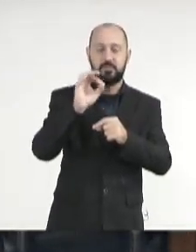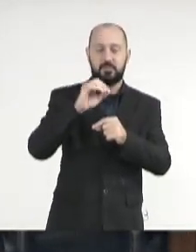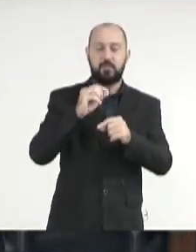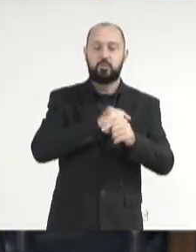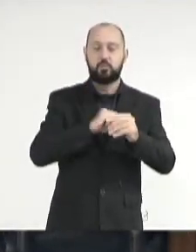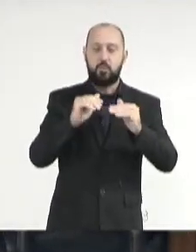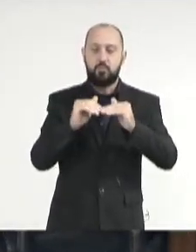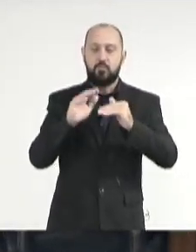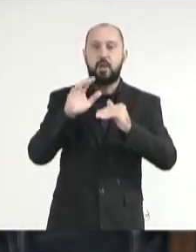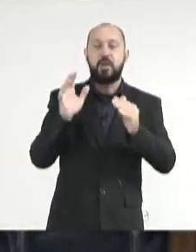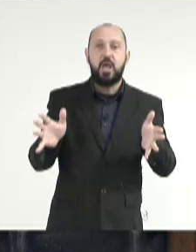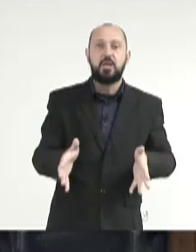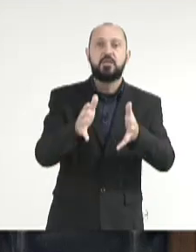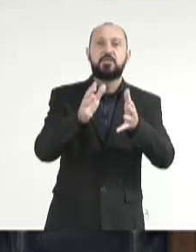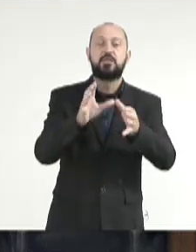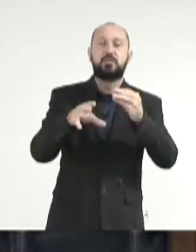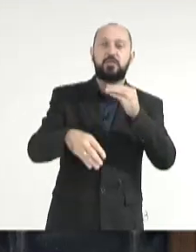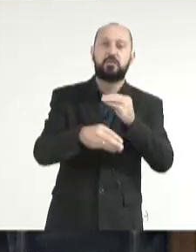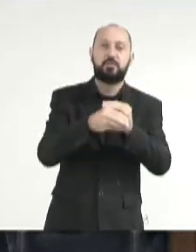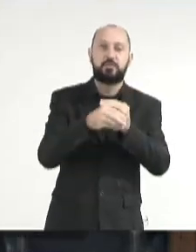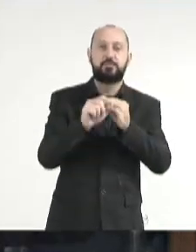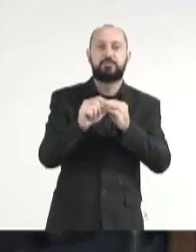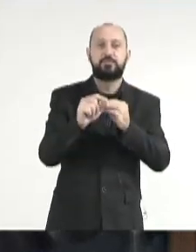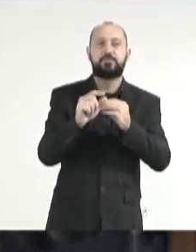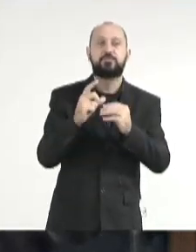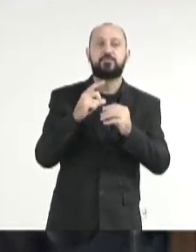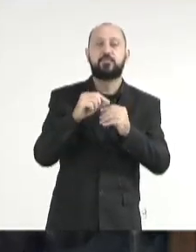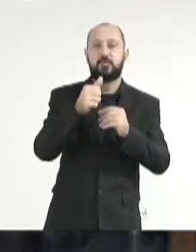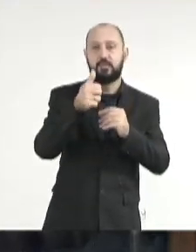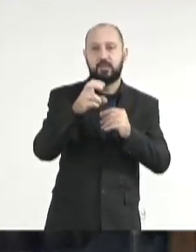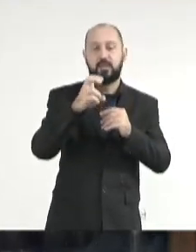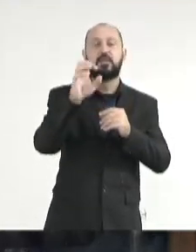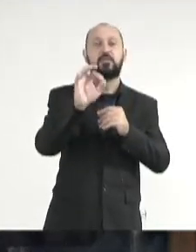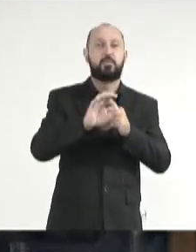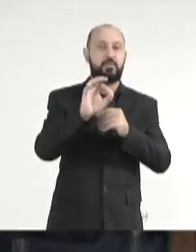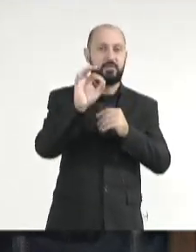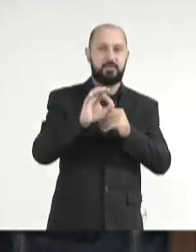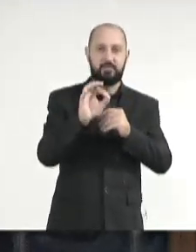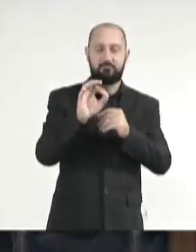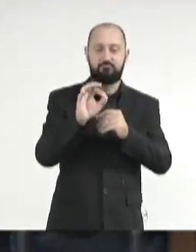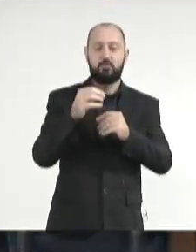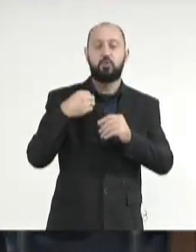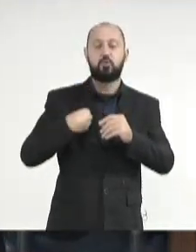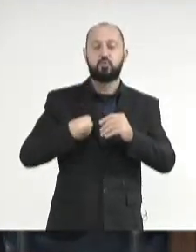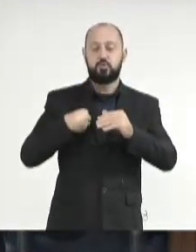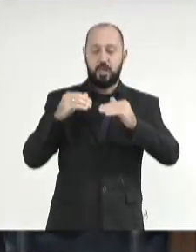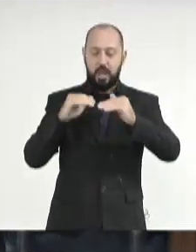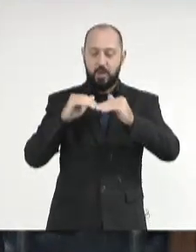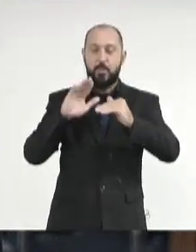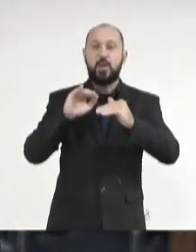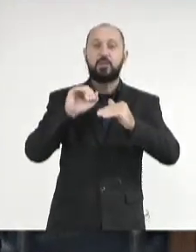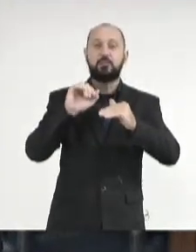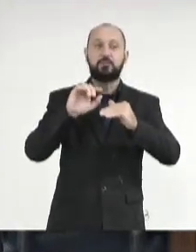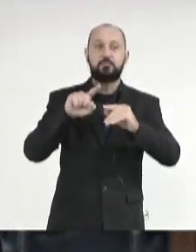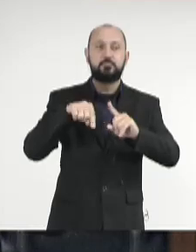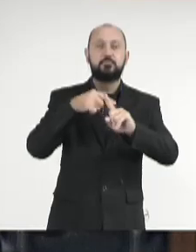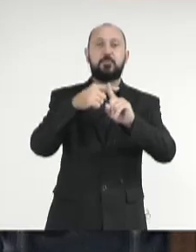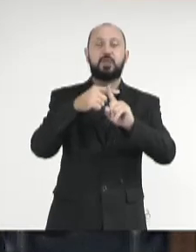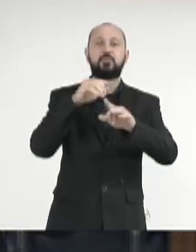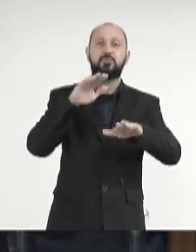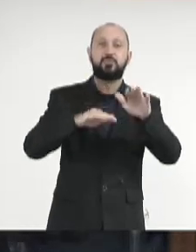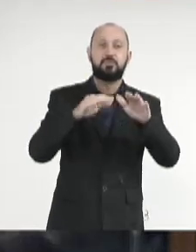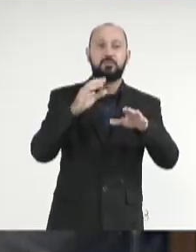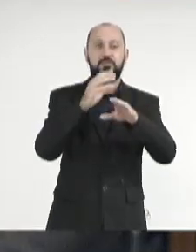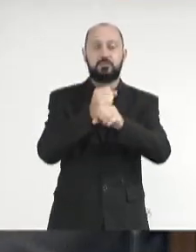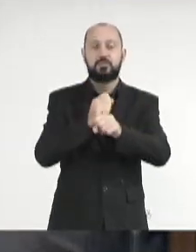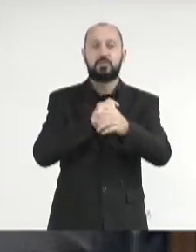mínimo, cujo incentivo será composto de um valor fixo equivalente a 15% do salário mínimo vigente, acrescido de um valor variável